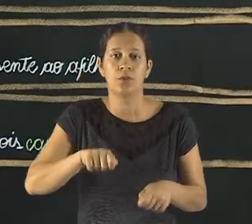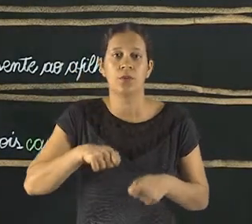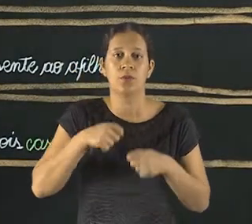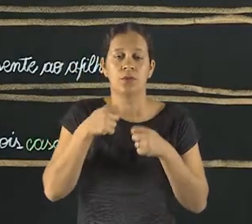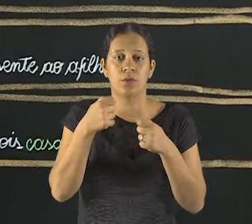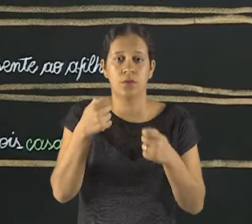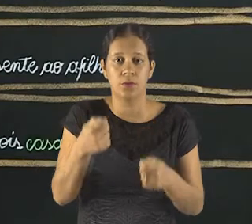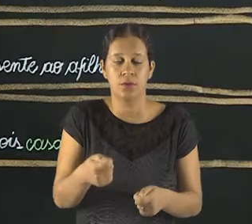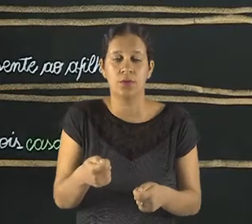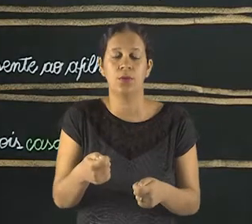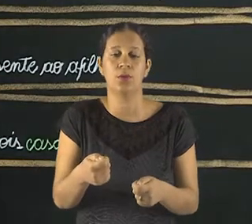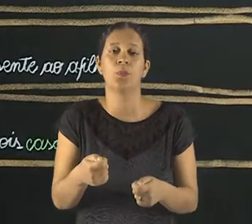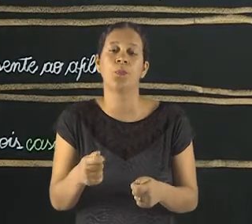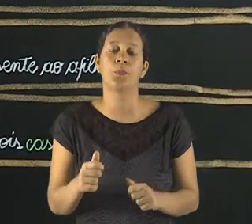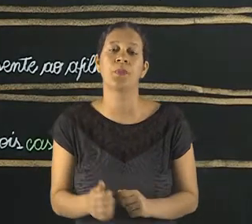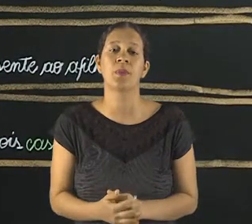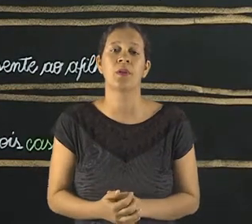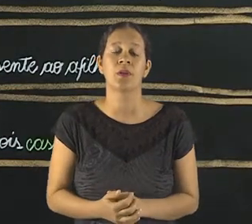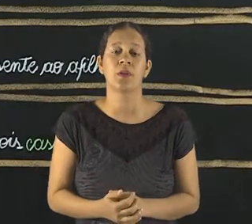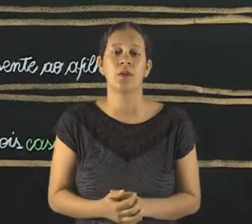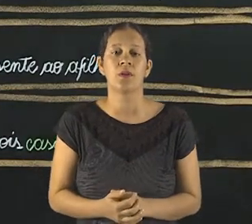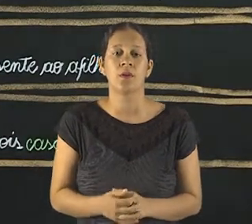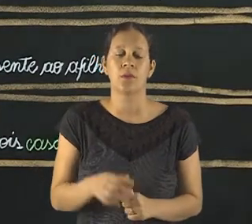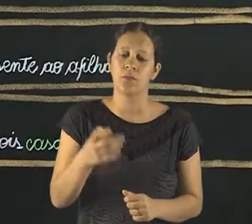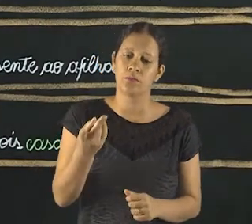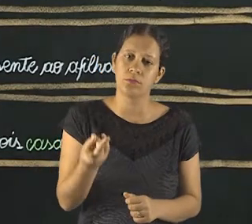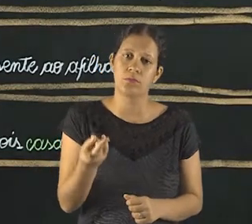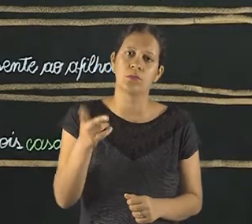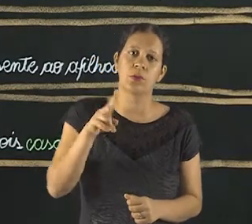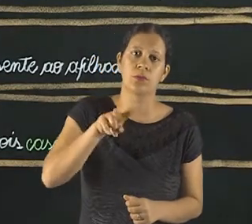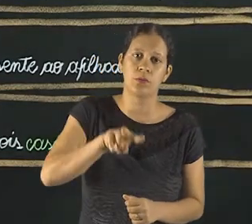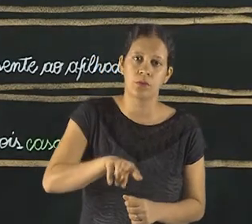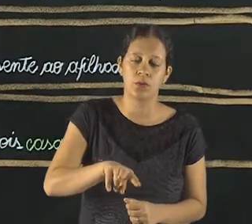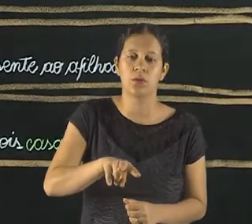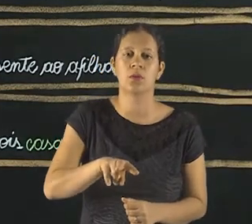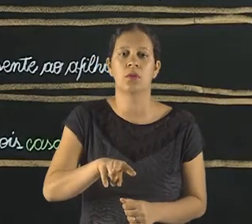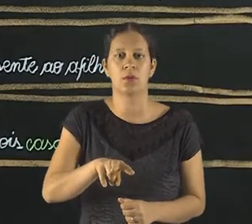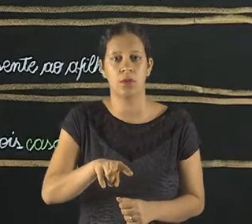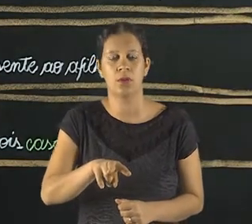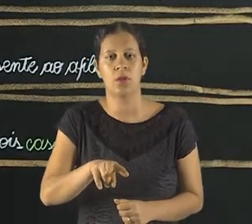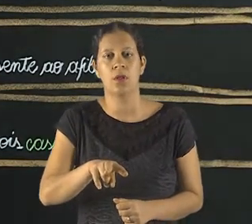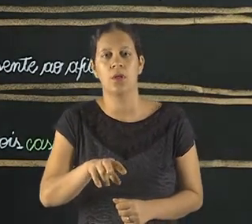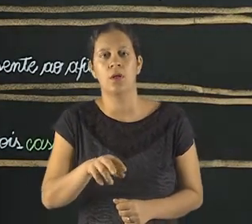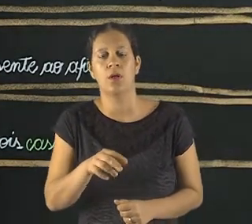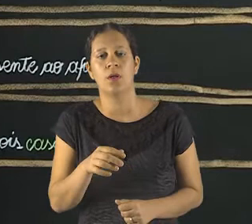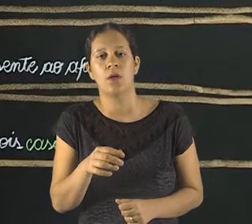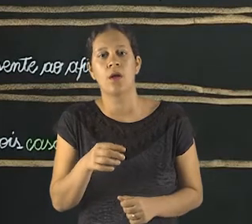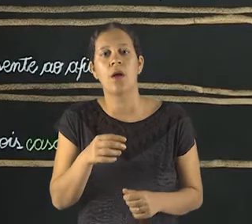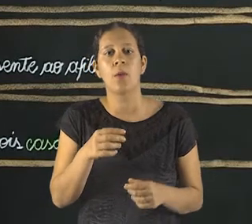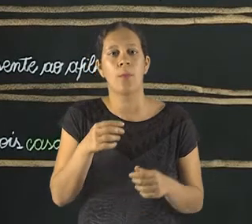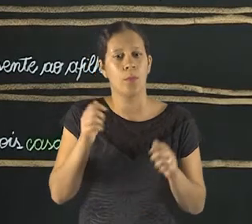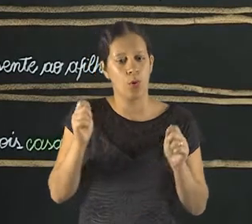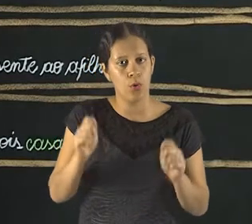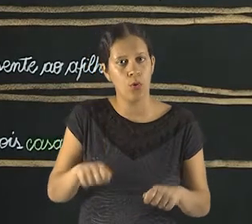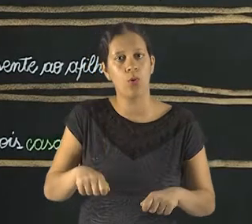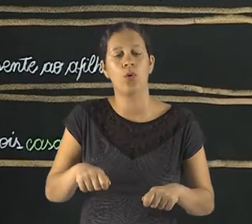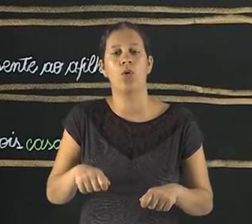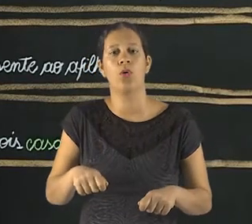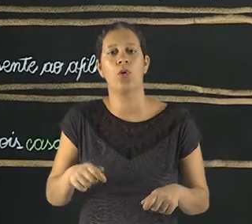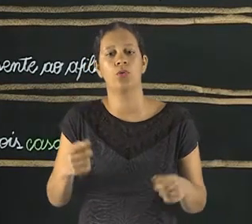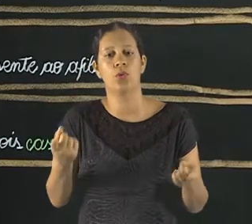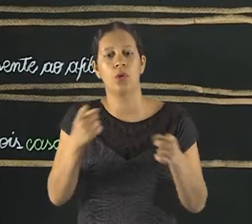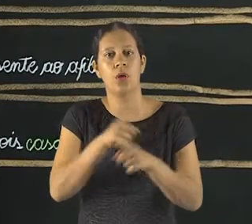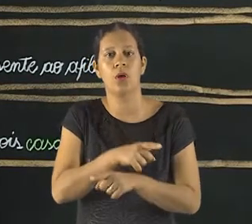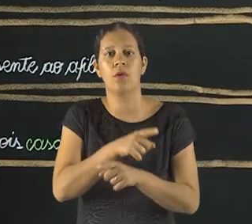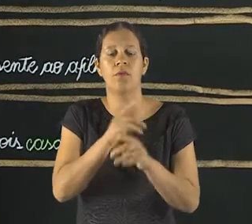um presente ao afilhado. Poderia fazer uma inversão? A madrinha deu ao afilhado um presente? Claro que sim. Essas